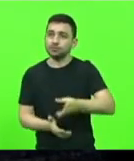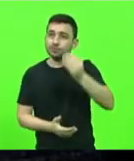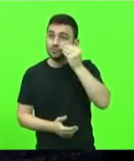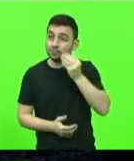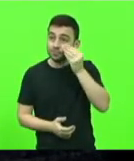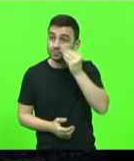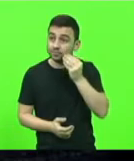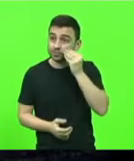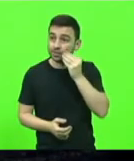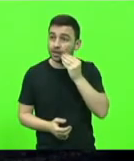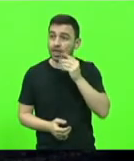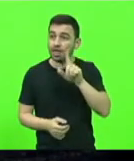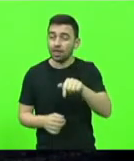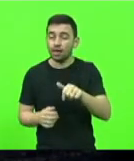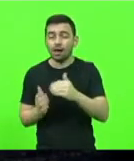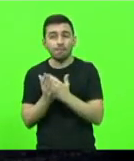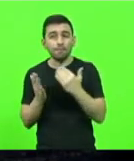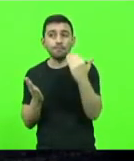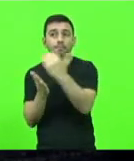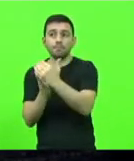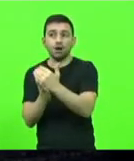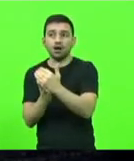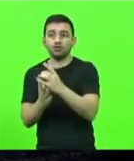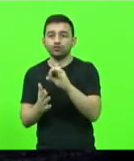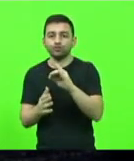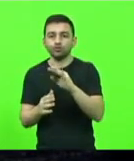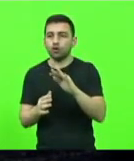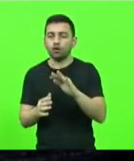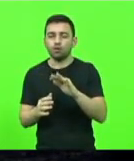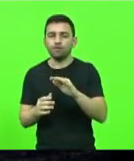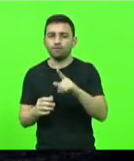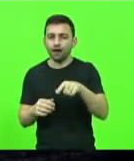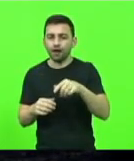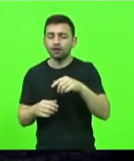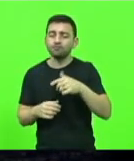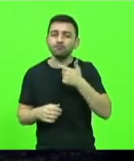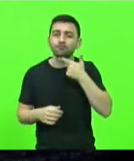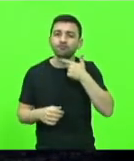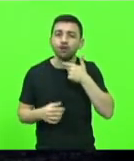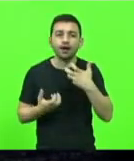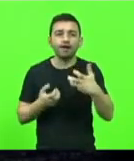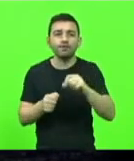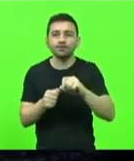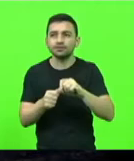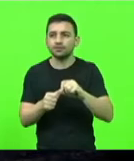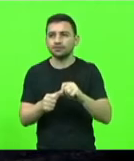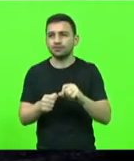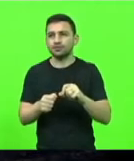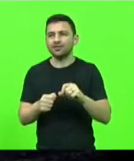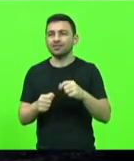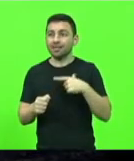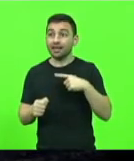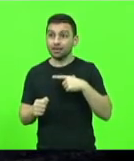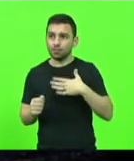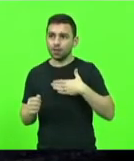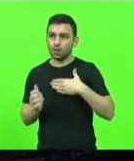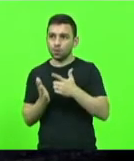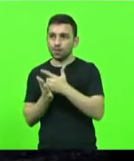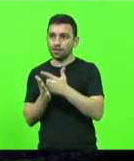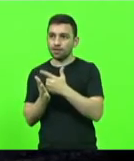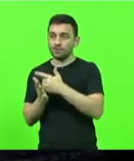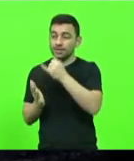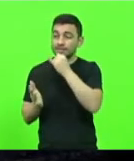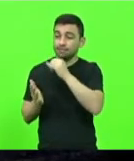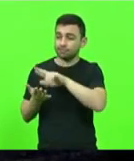vale mais que intenção coloque-se em Ação aqui no meu livro você encontra exemplo e